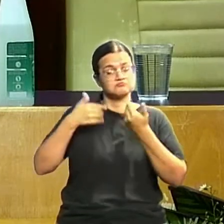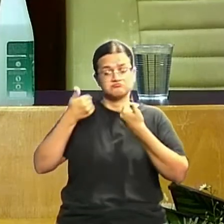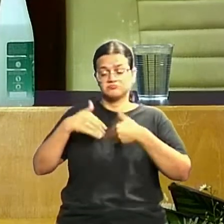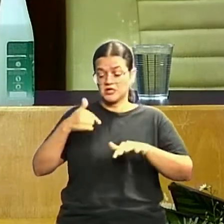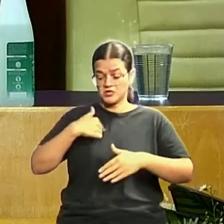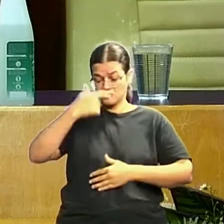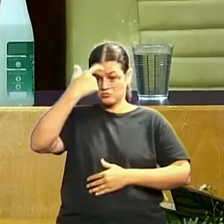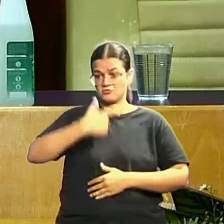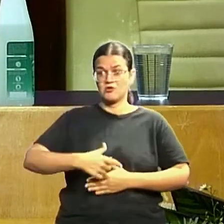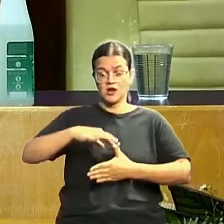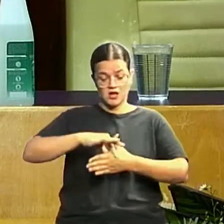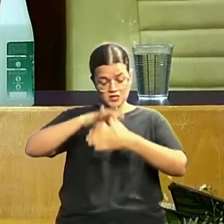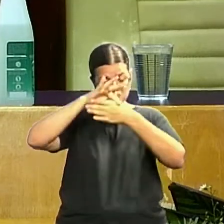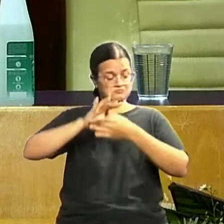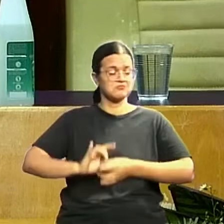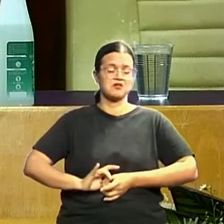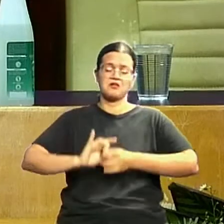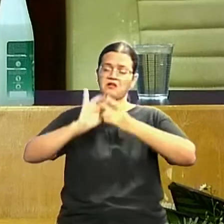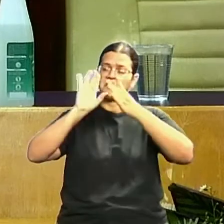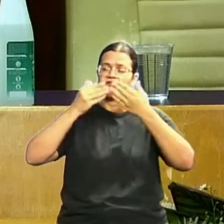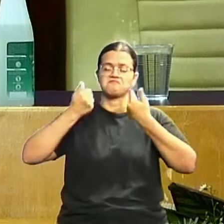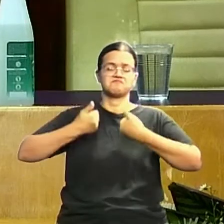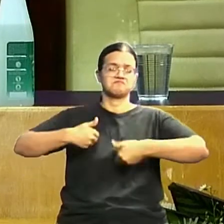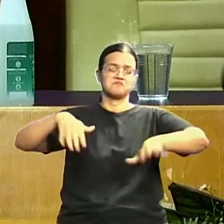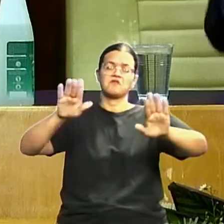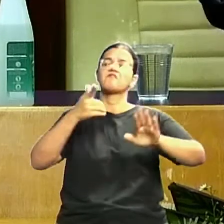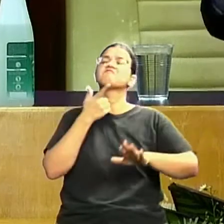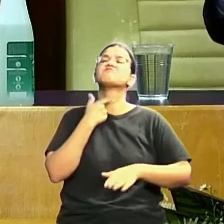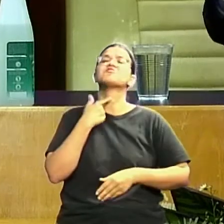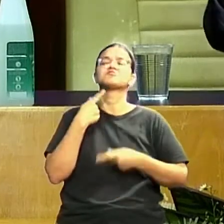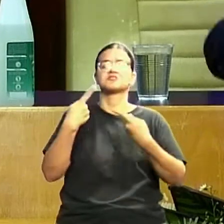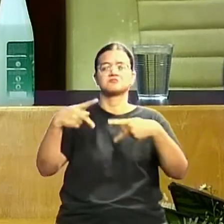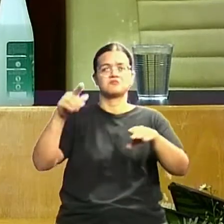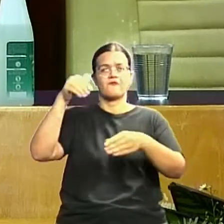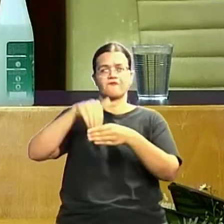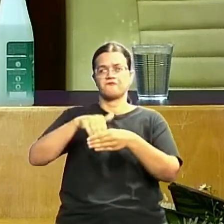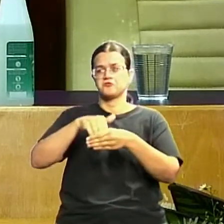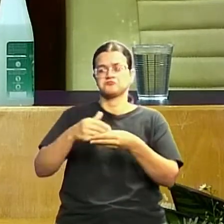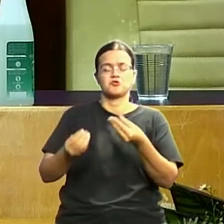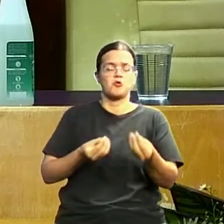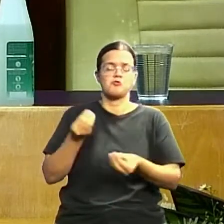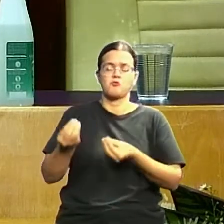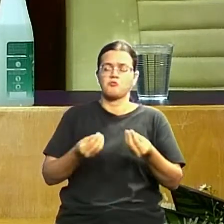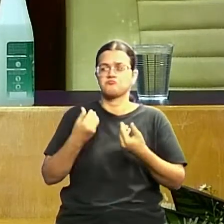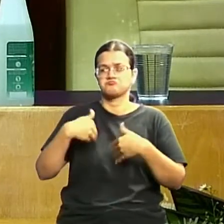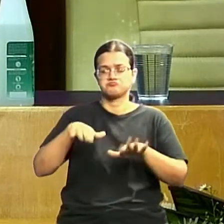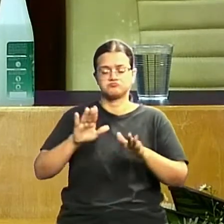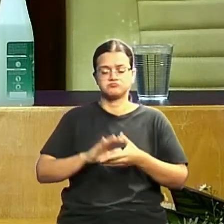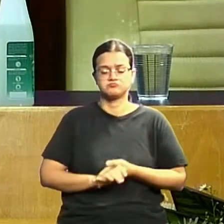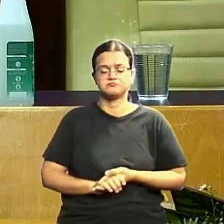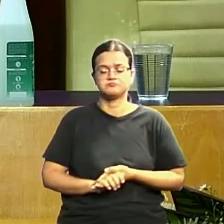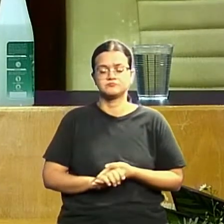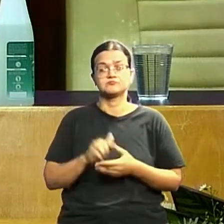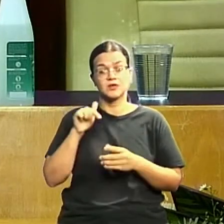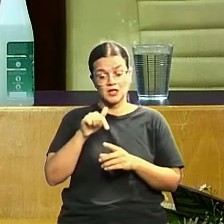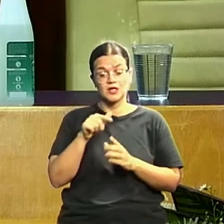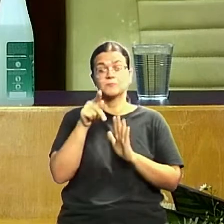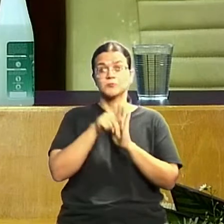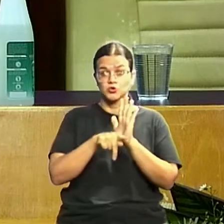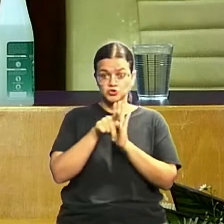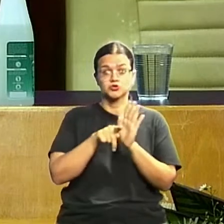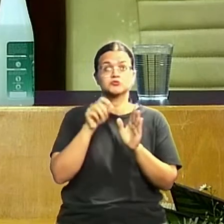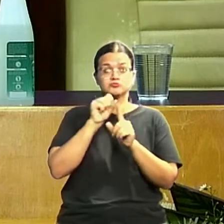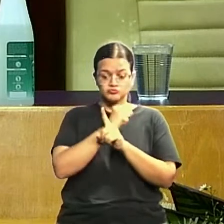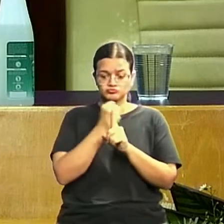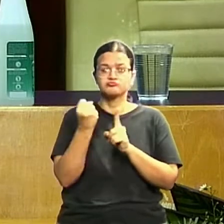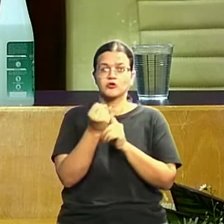o líder liberará os companheiros para votar. Matéria socialmente